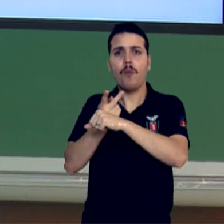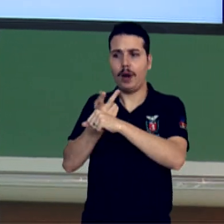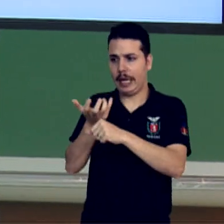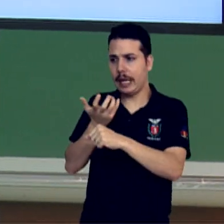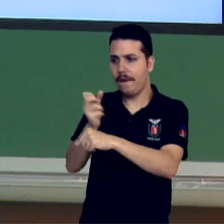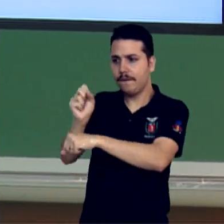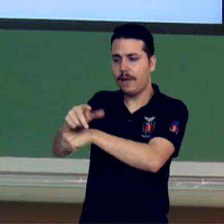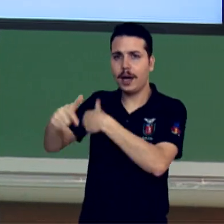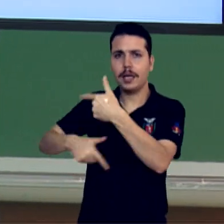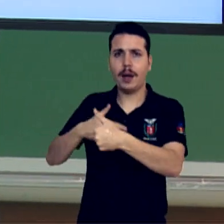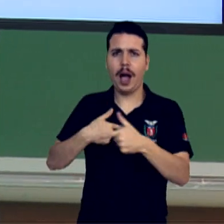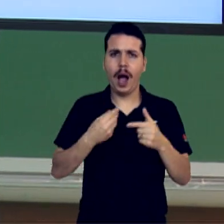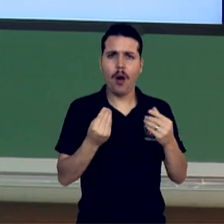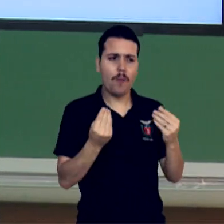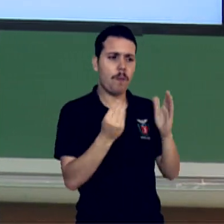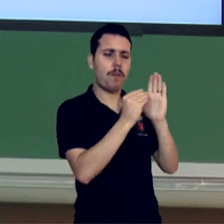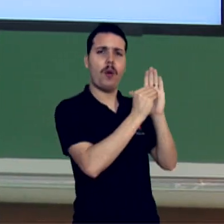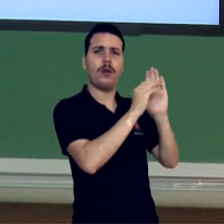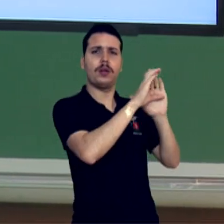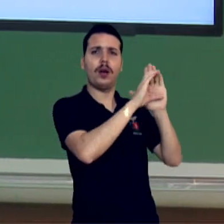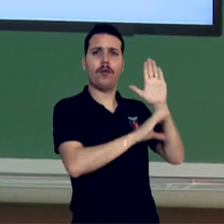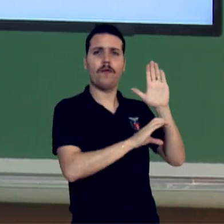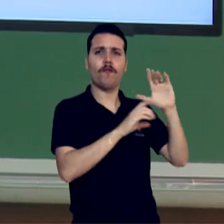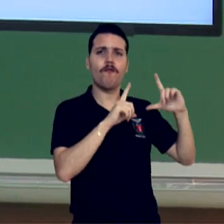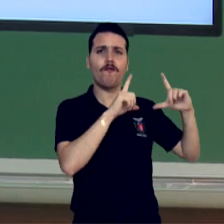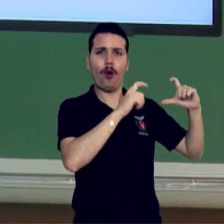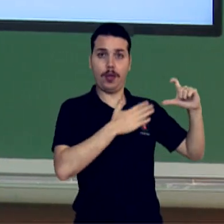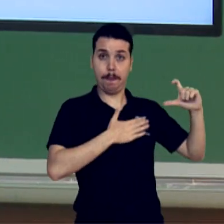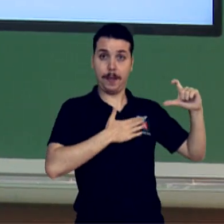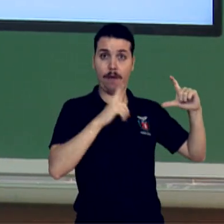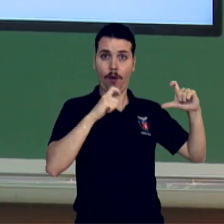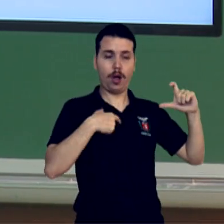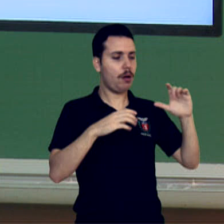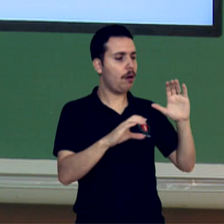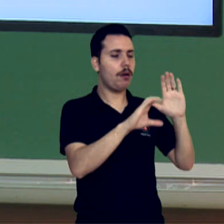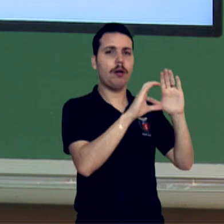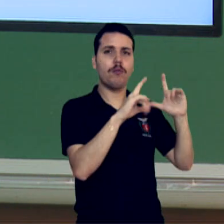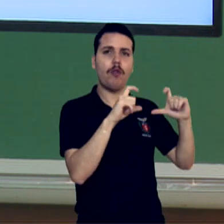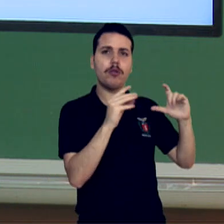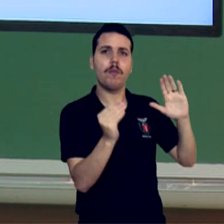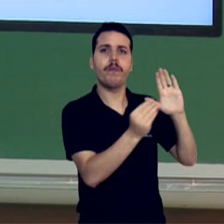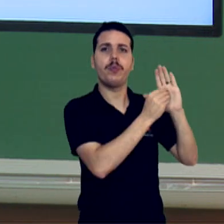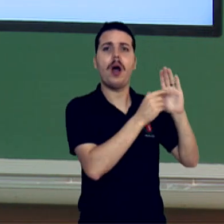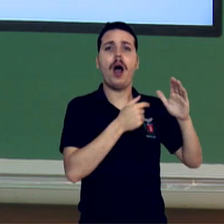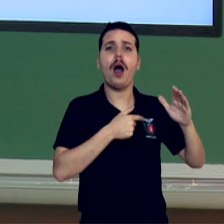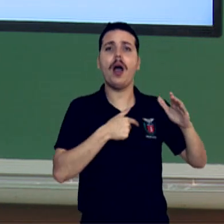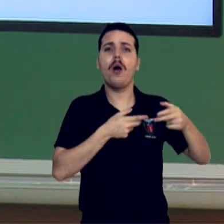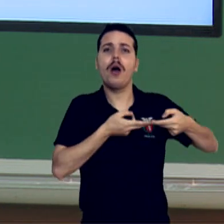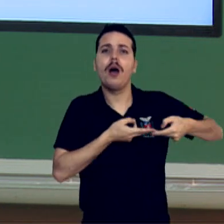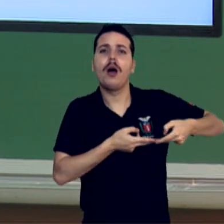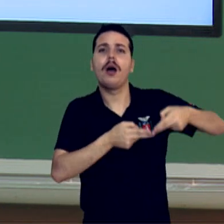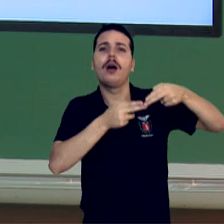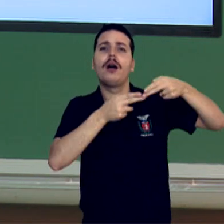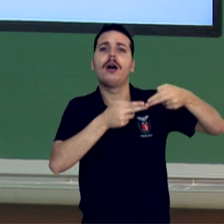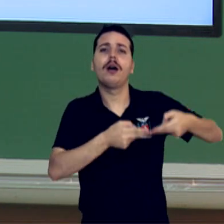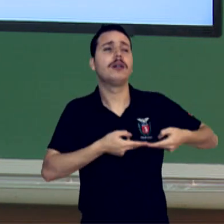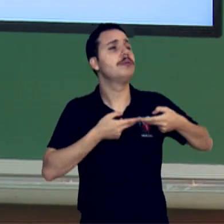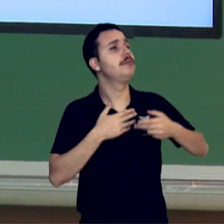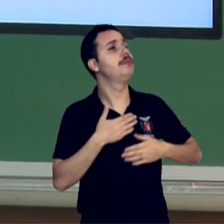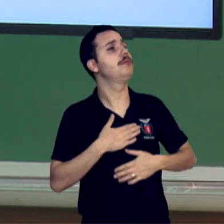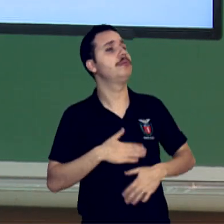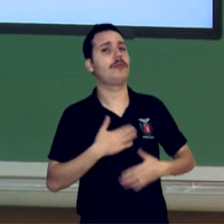seu currículo que te mostra numa situação de descanso, de lazer, né? Então não condiz. Ou fotos